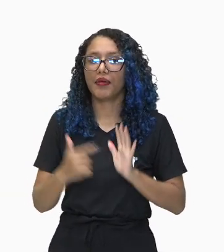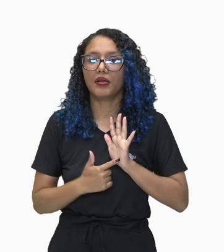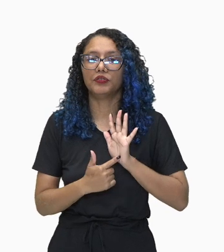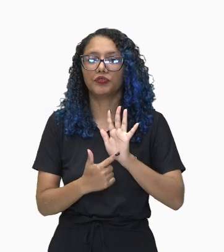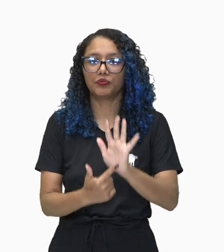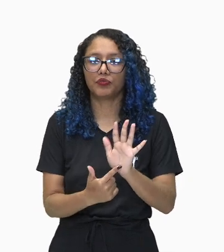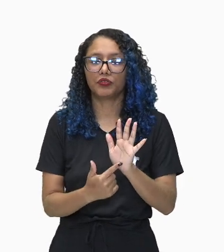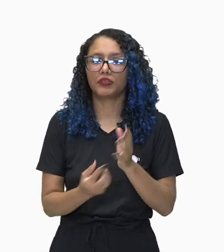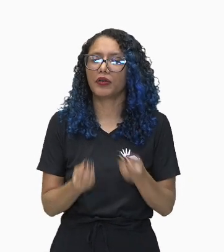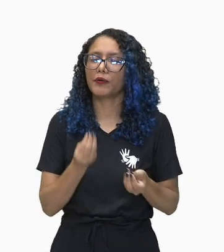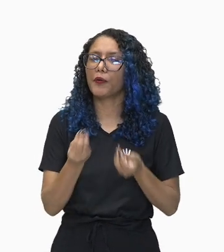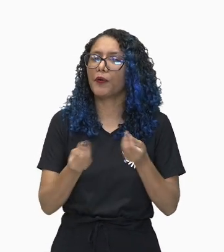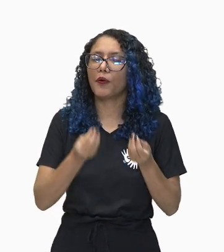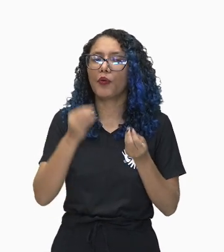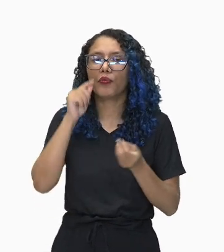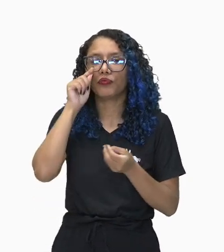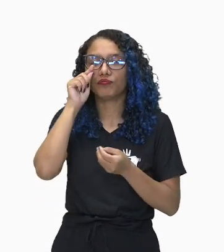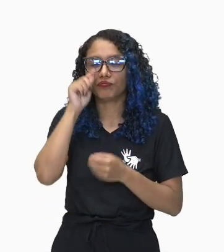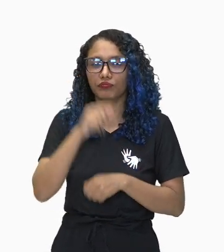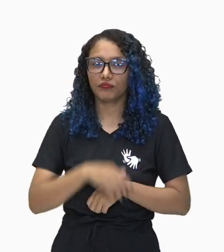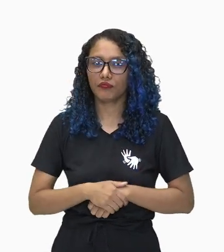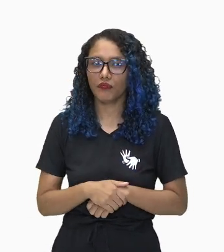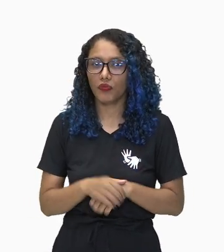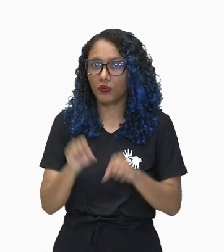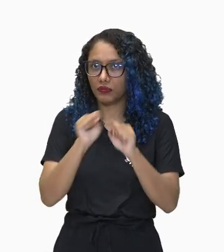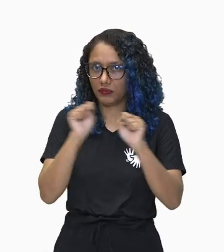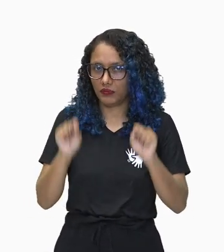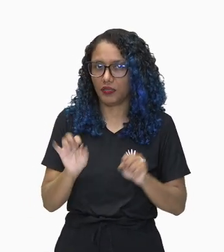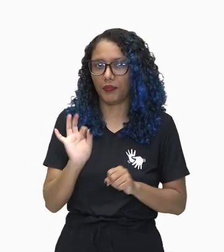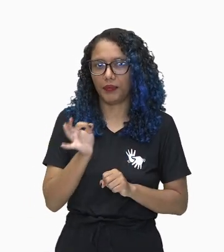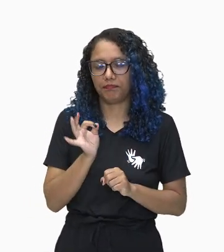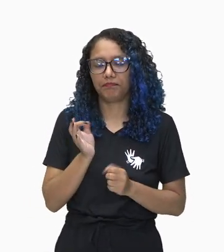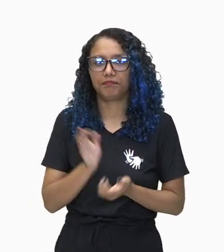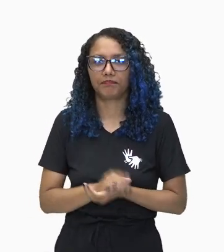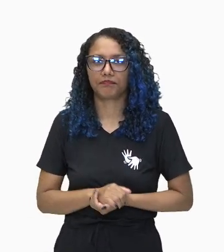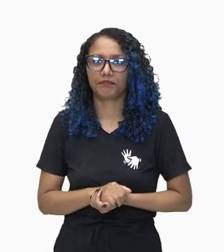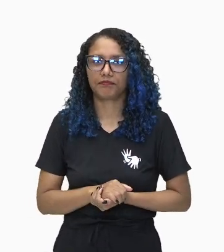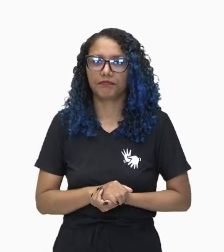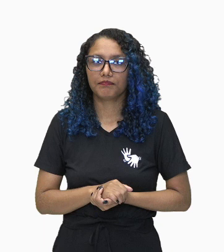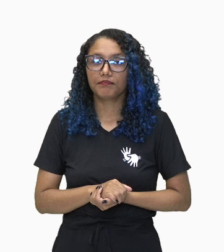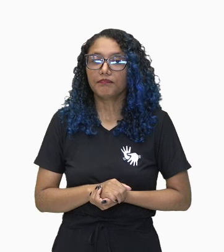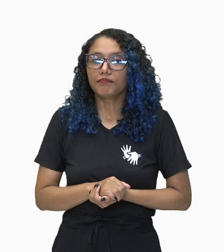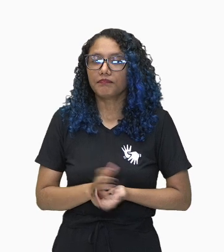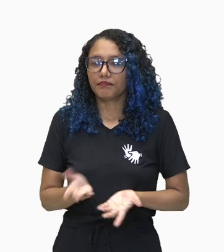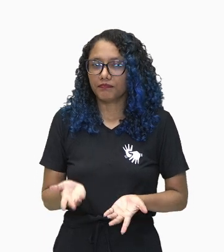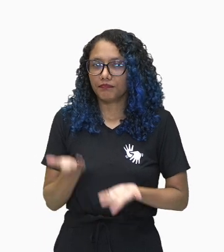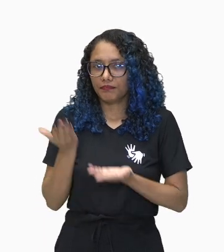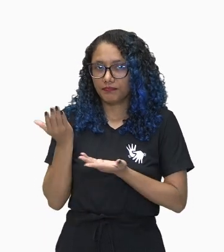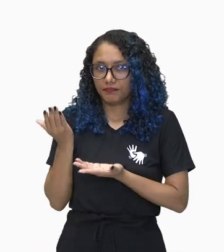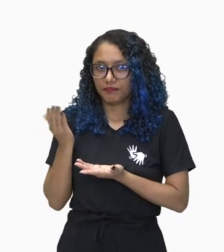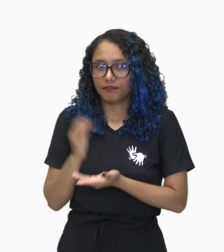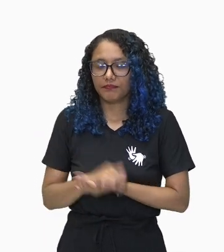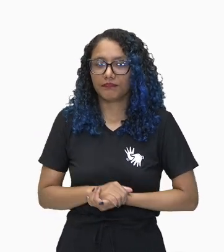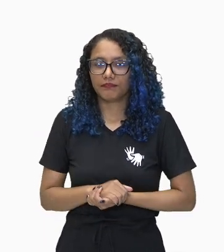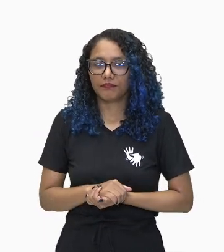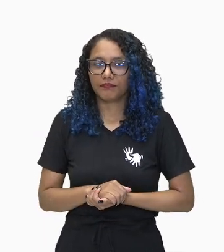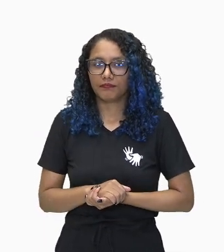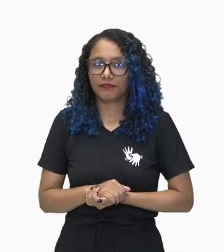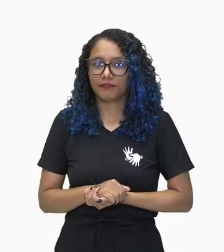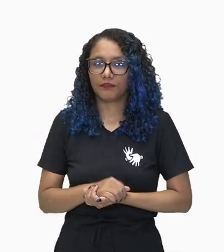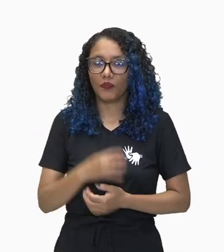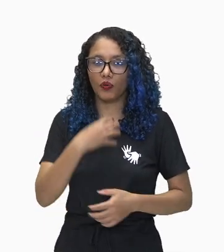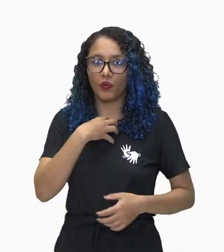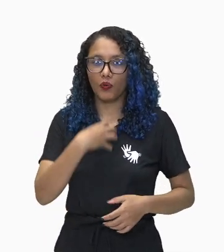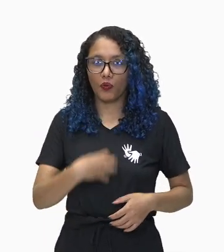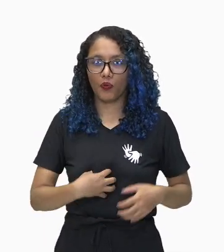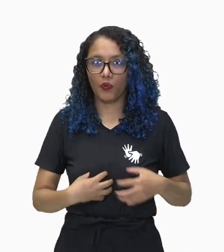um pouquinho sobre o sistema digestório. Nesse primeiro momento aí, estou mostrando para vocês os órgãos que vão